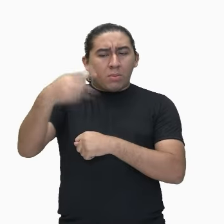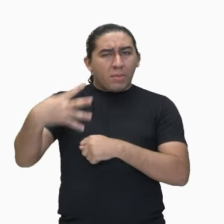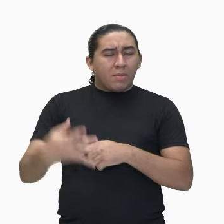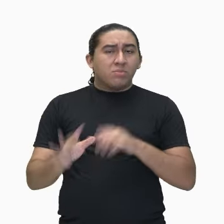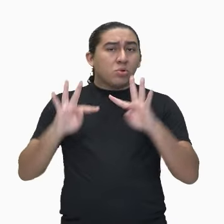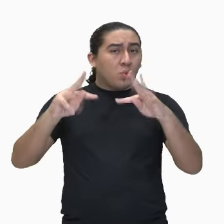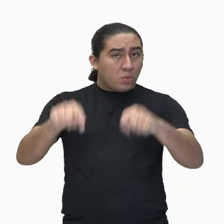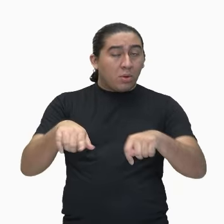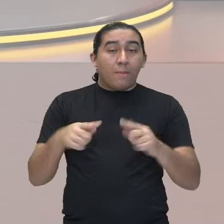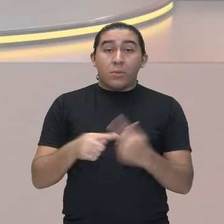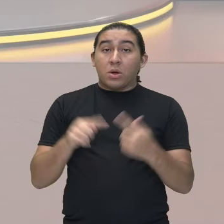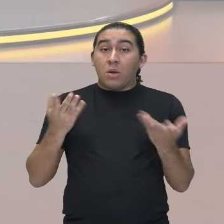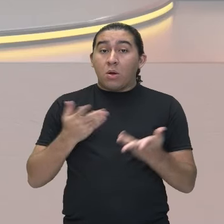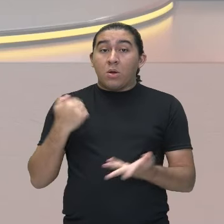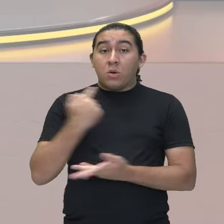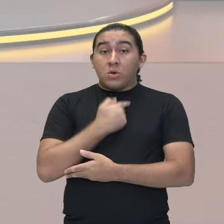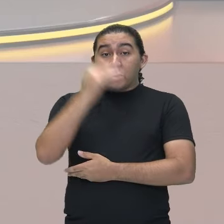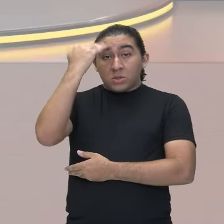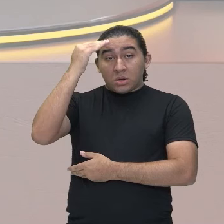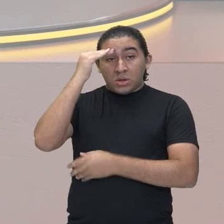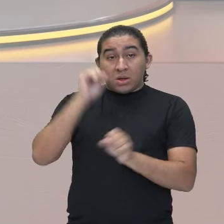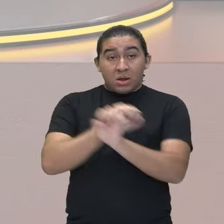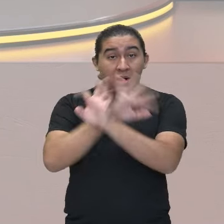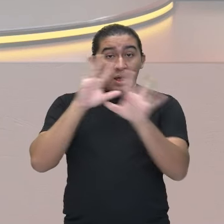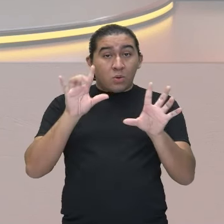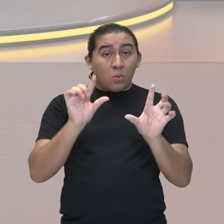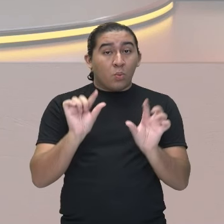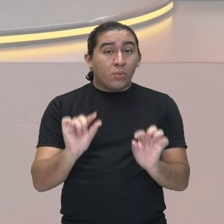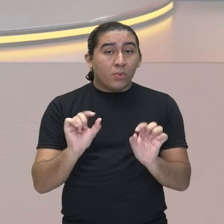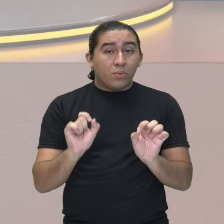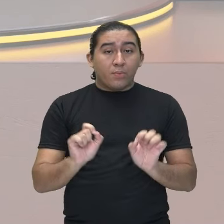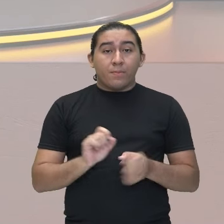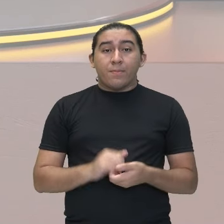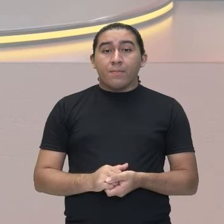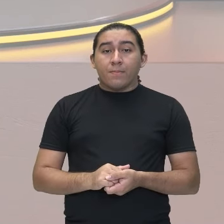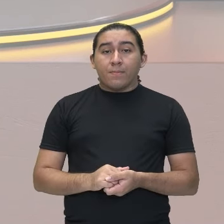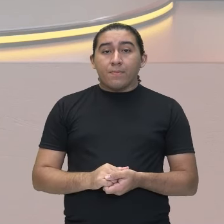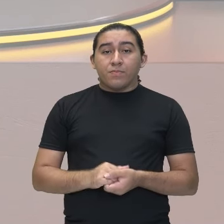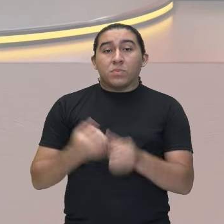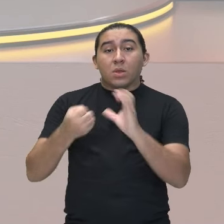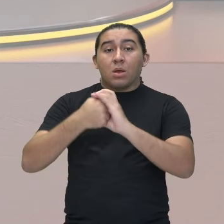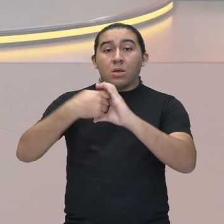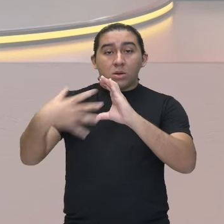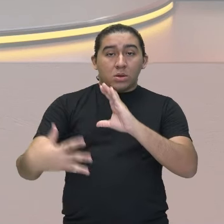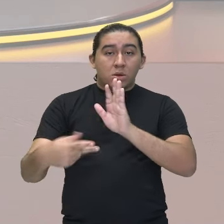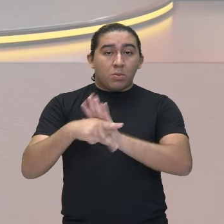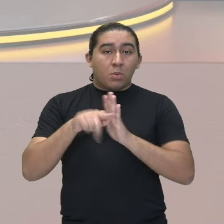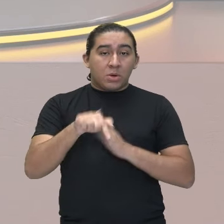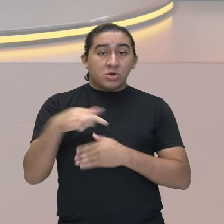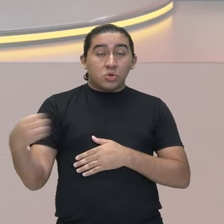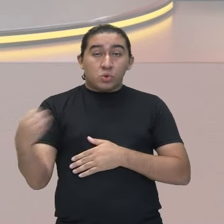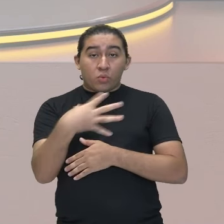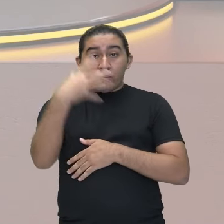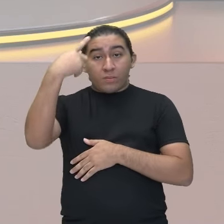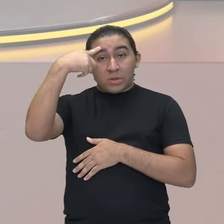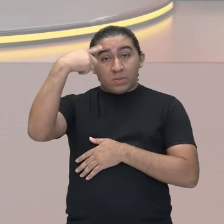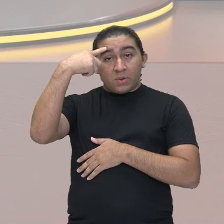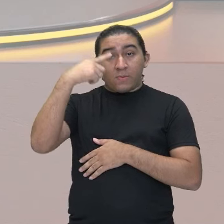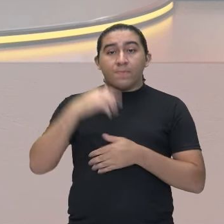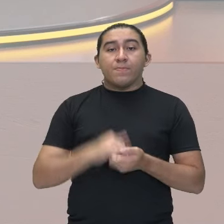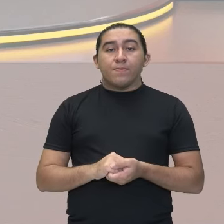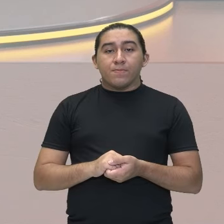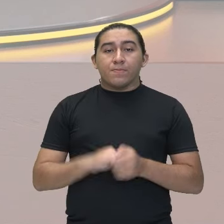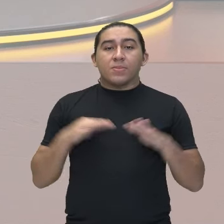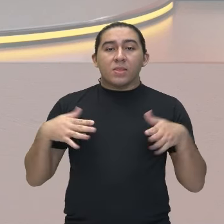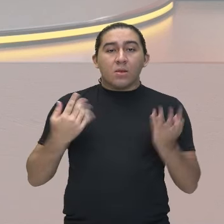vamos entender um pouco, né, olha só, nós vamos entender um pouco as características desse novo pensamento, tá?